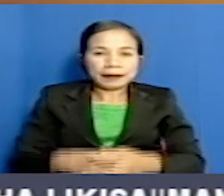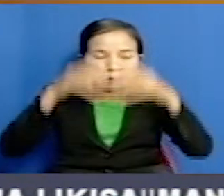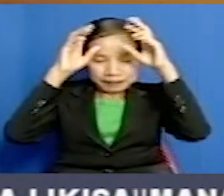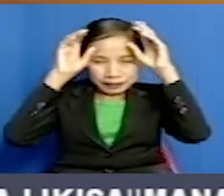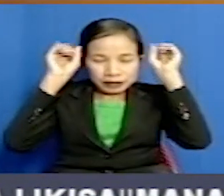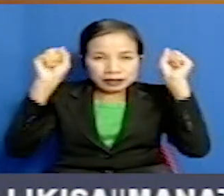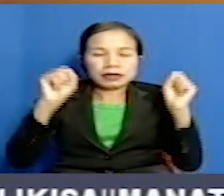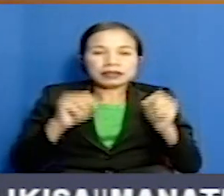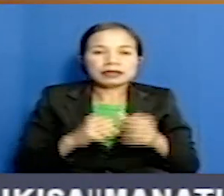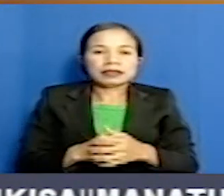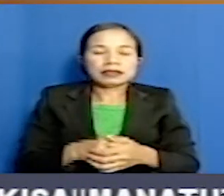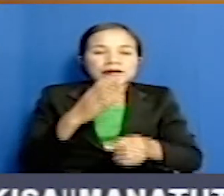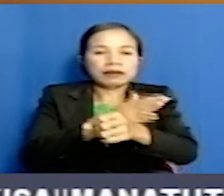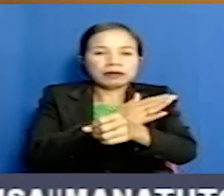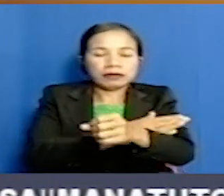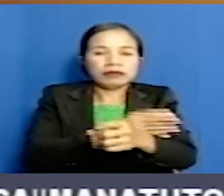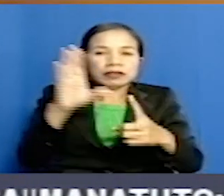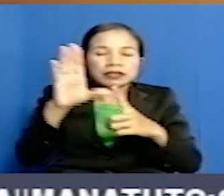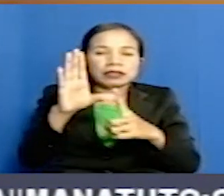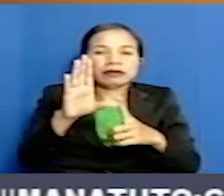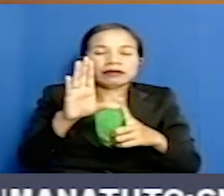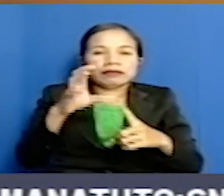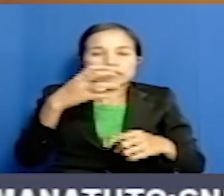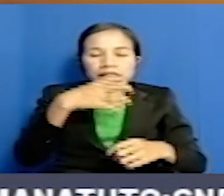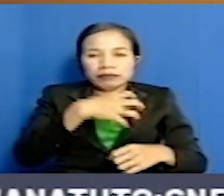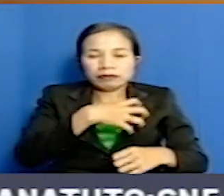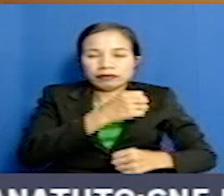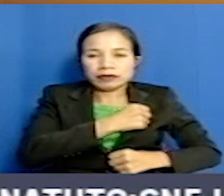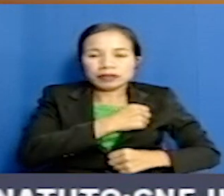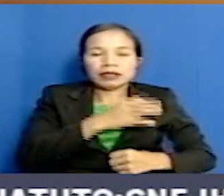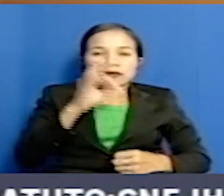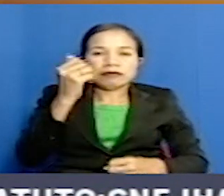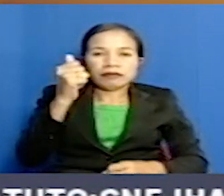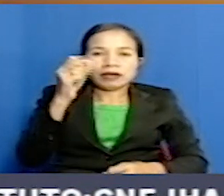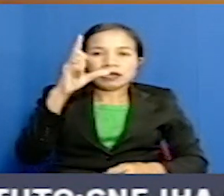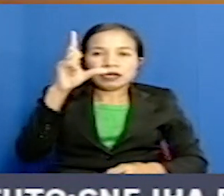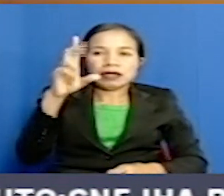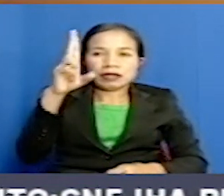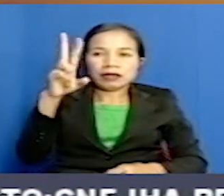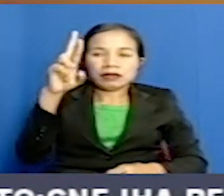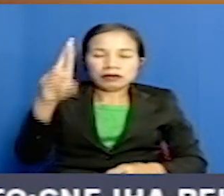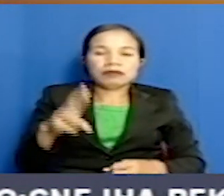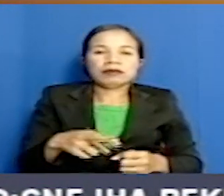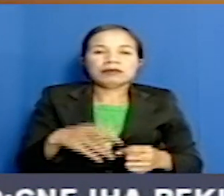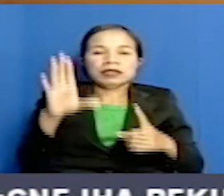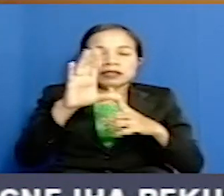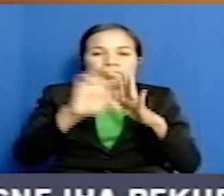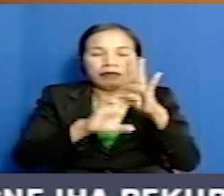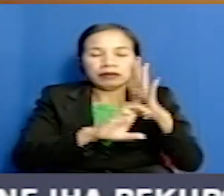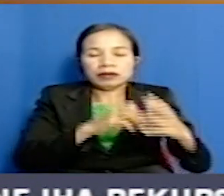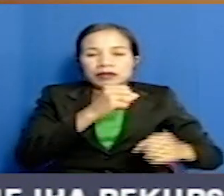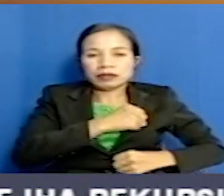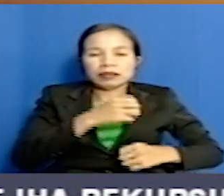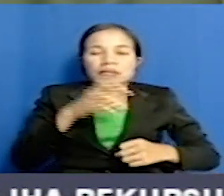presidente da República se promove maior general Falu Ratelai, batenente general e Loron Rua Fulan Febreiro.